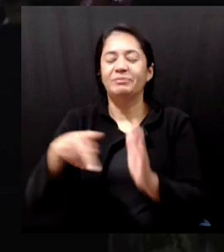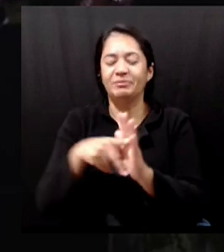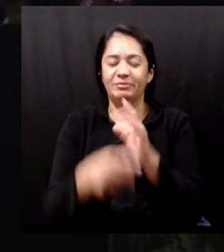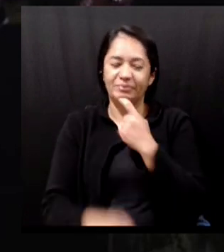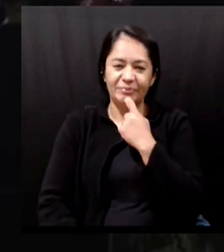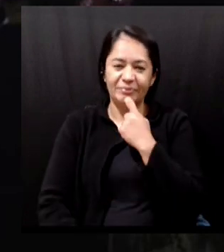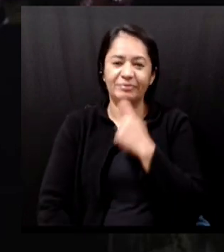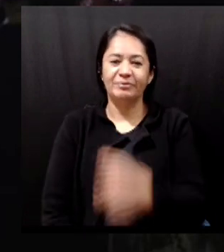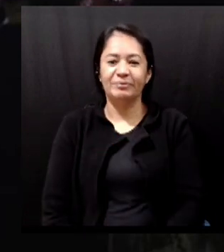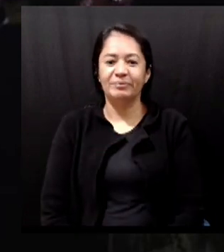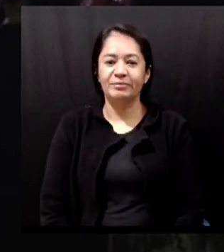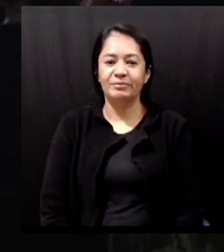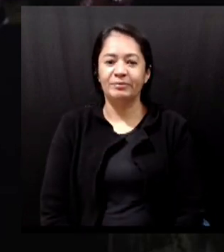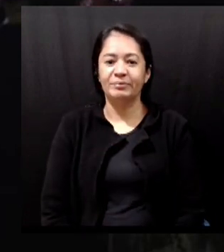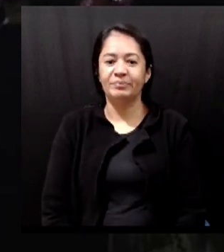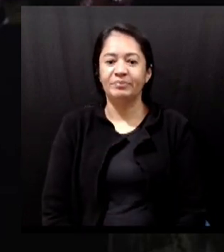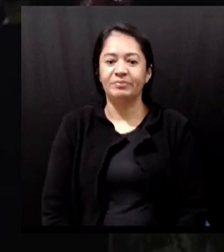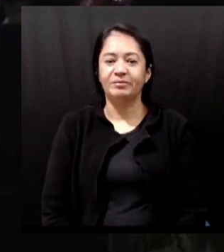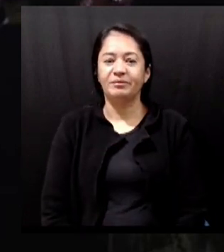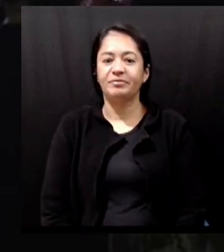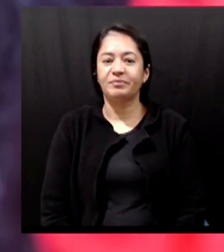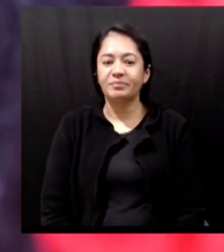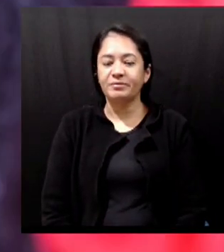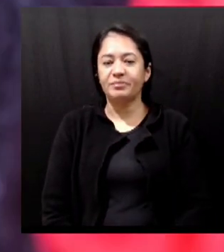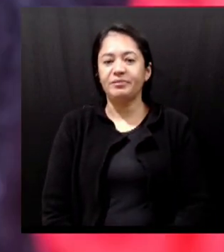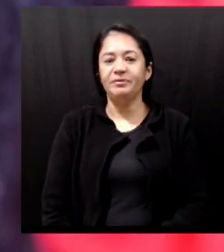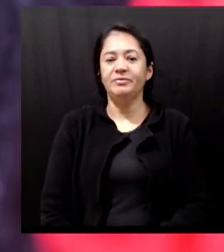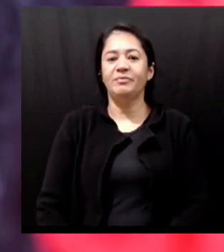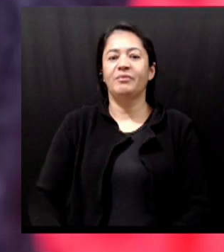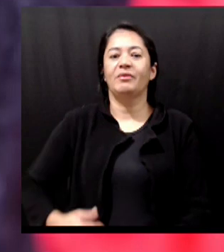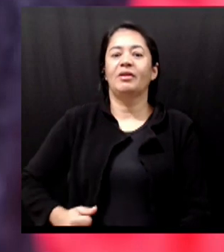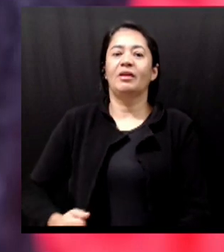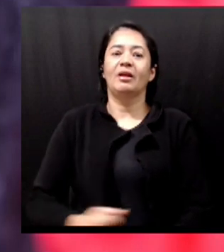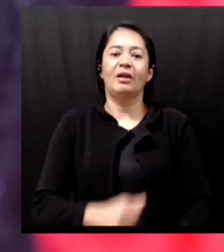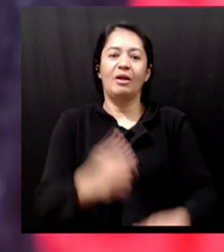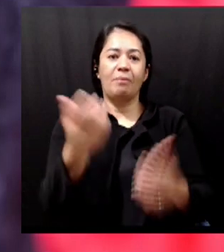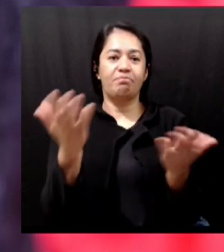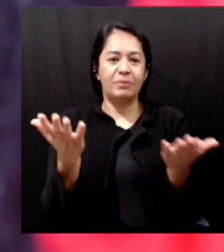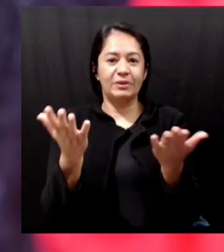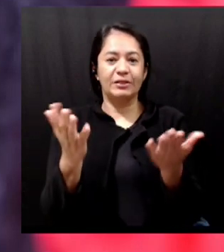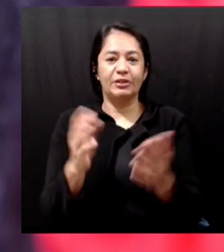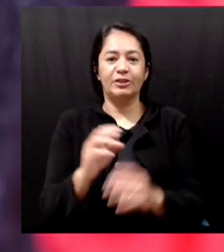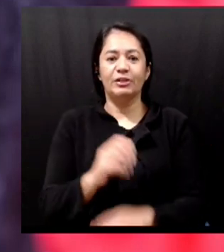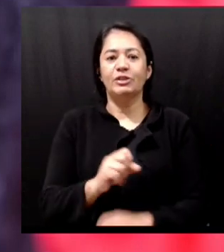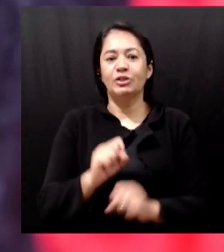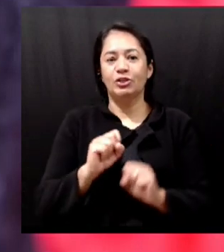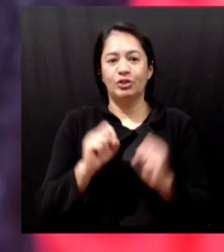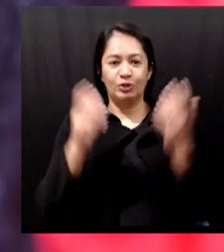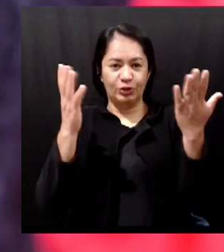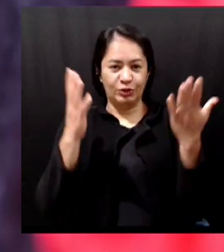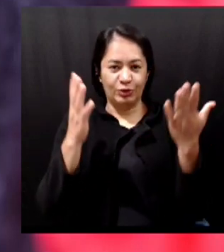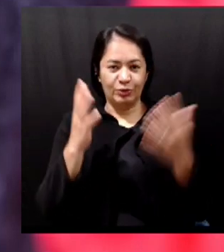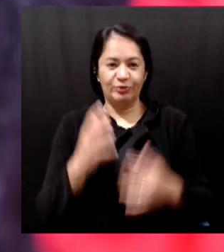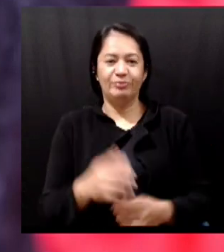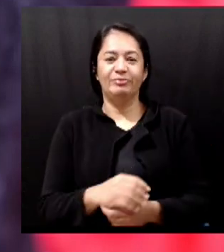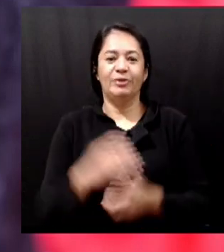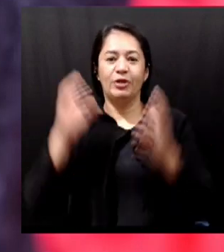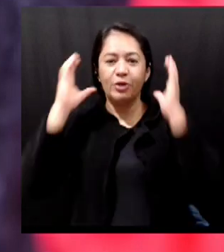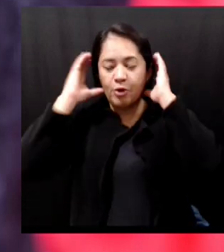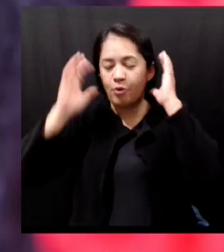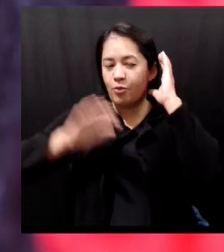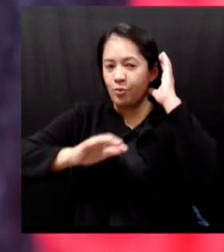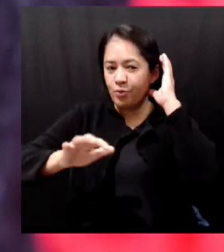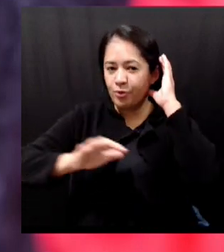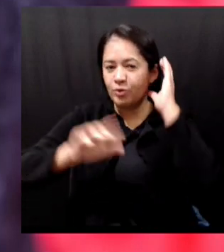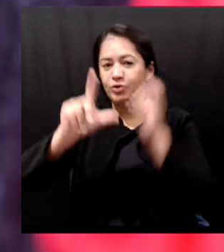animação de Big Chico Banda Show e o DJ Luciano Rocha, da lendária Chique Show, né?